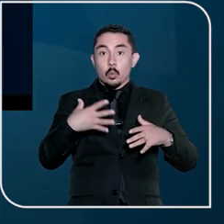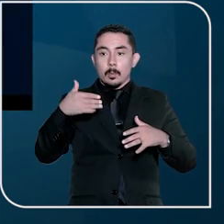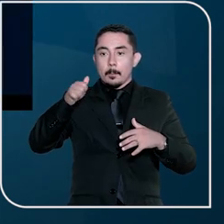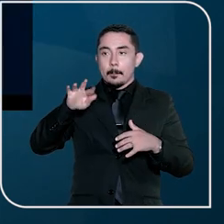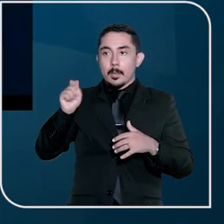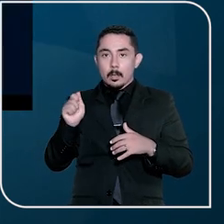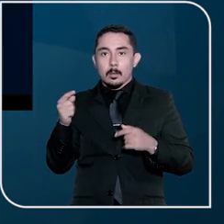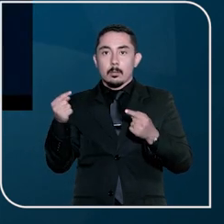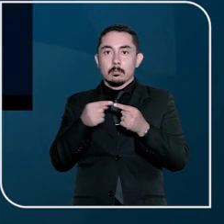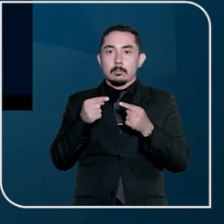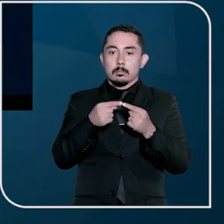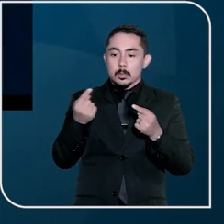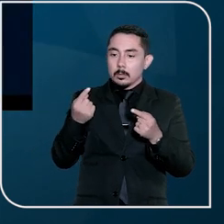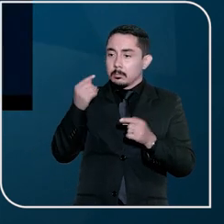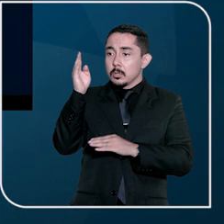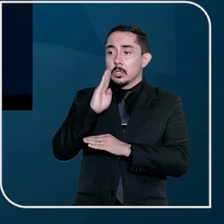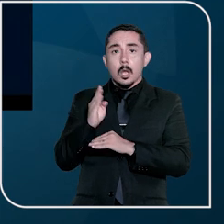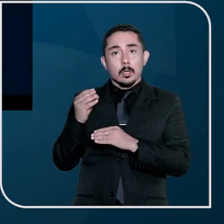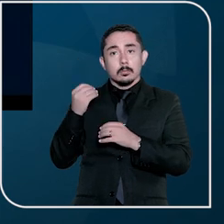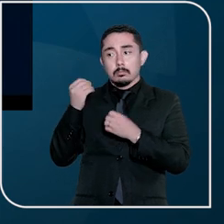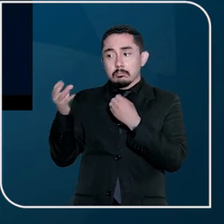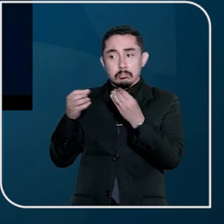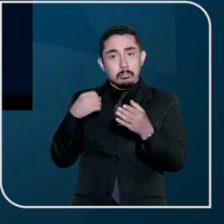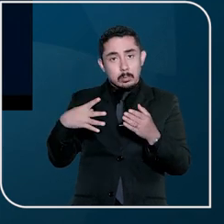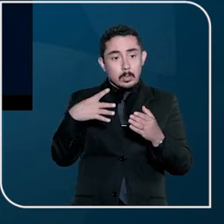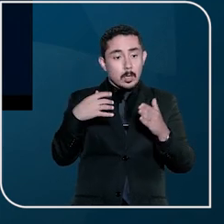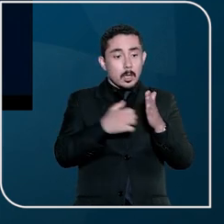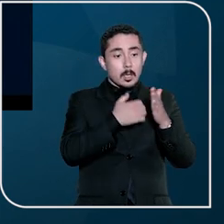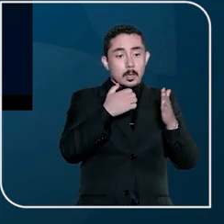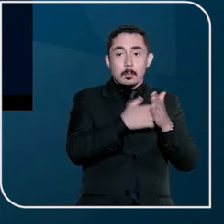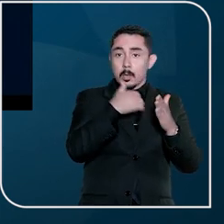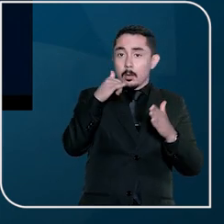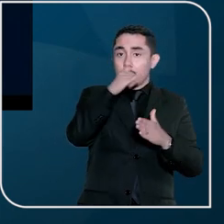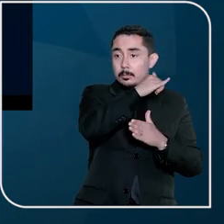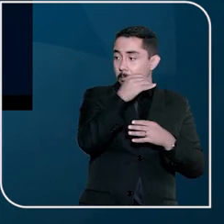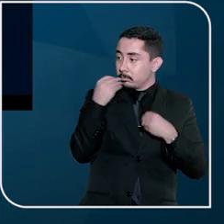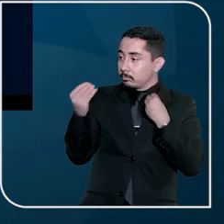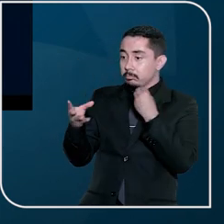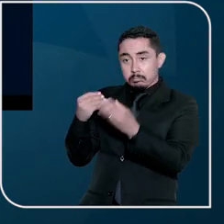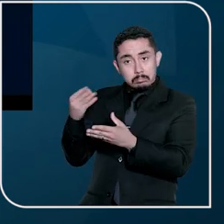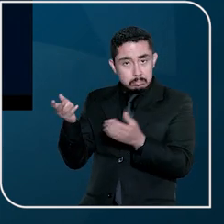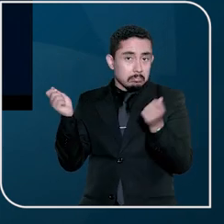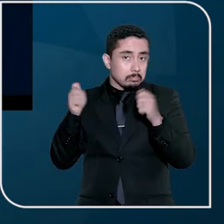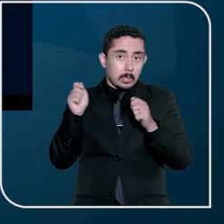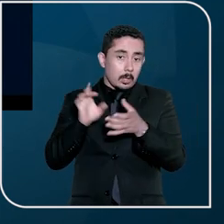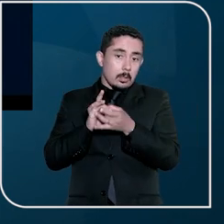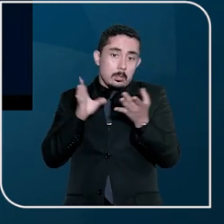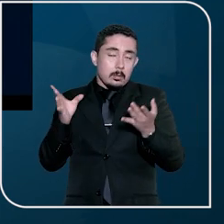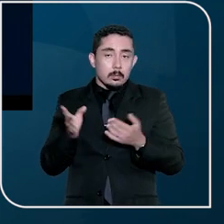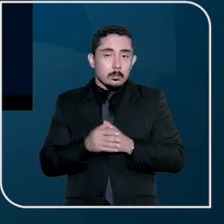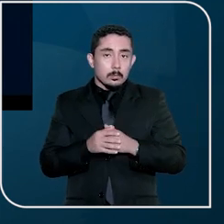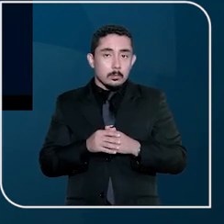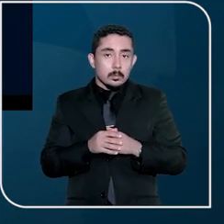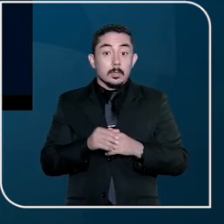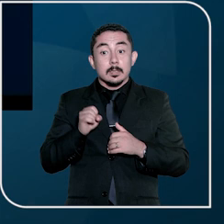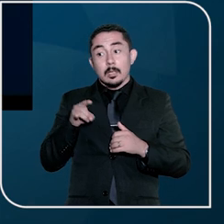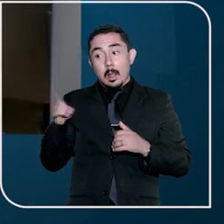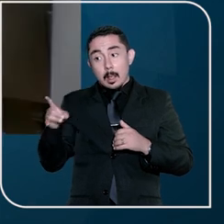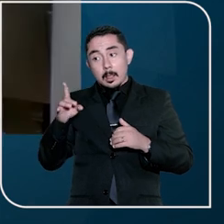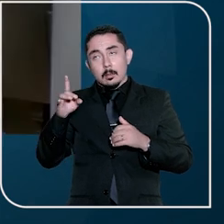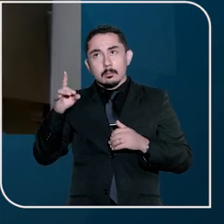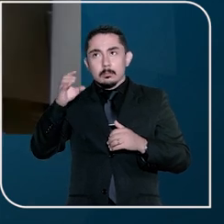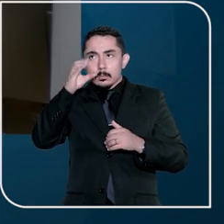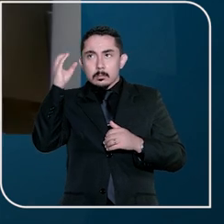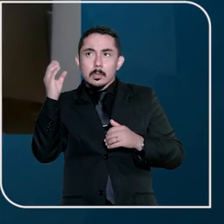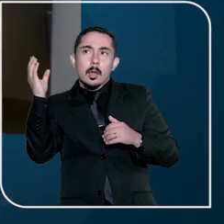acordo com ele as milhas são bonificações gratuitas concedidas pela companhia aérea ao consumidor em decorrência da fidelidade